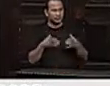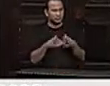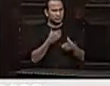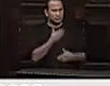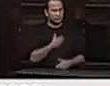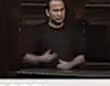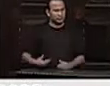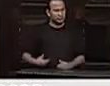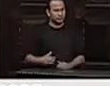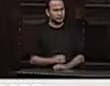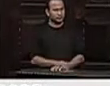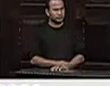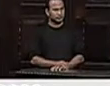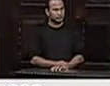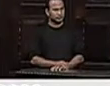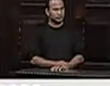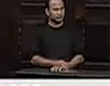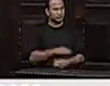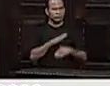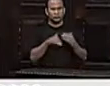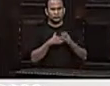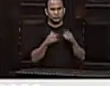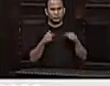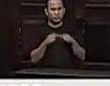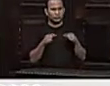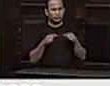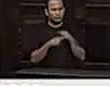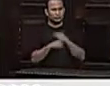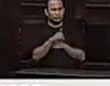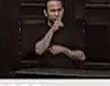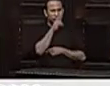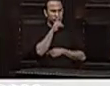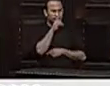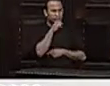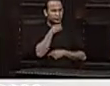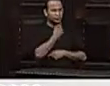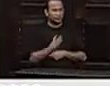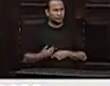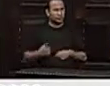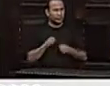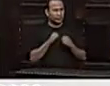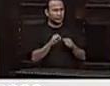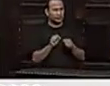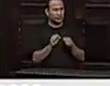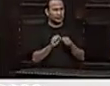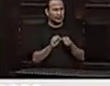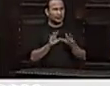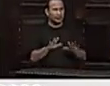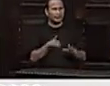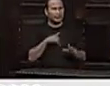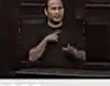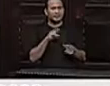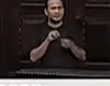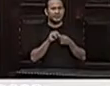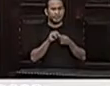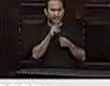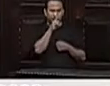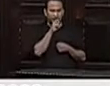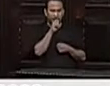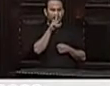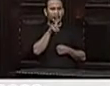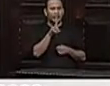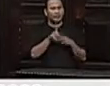da oposição. Todos concordamos com os sacrifícios que o governo tem que fazer, mas quem está fazendo sacrifício é a população pobre